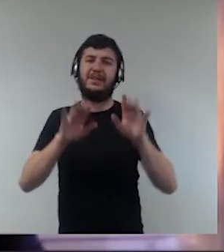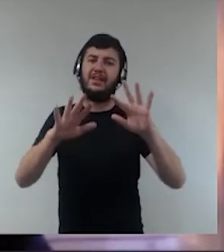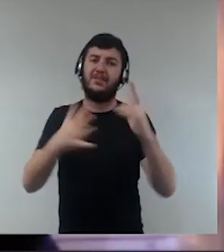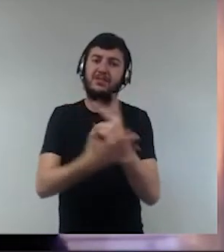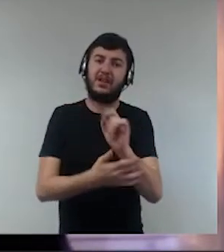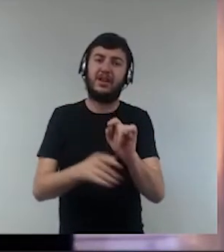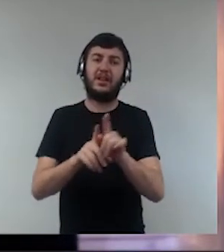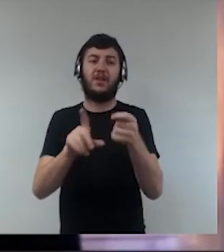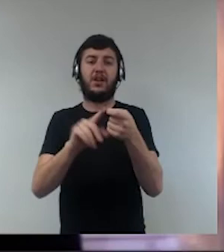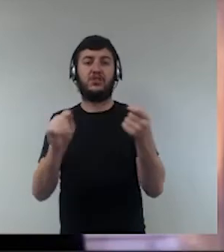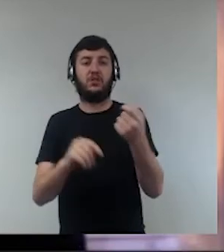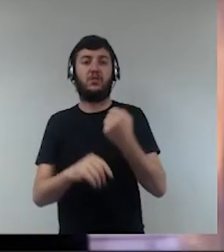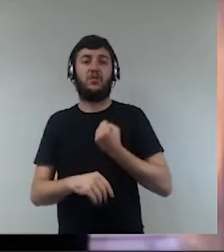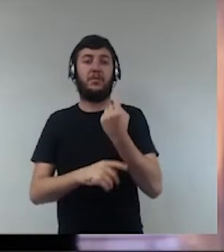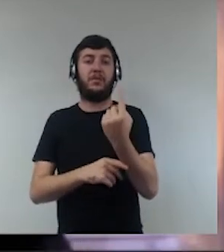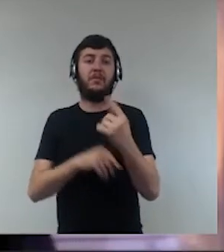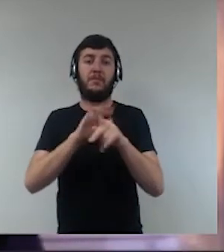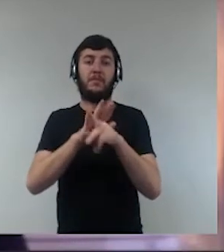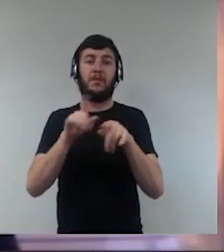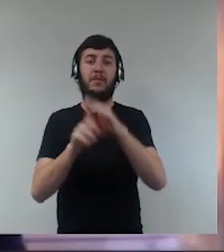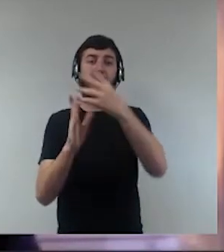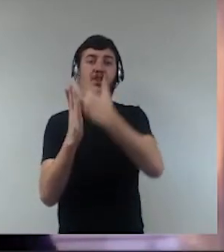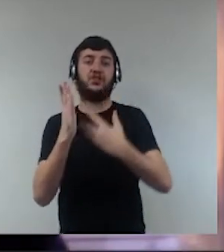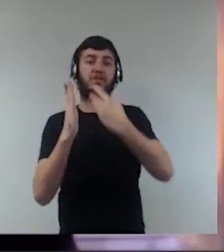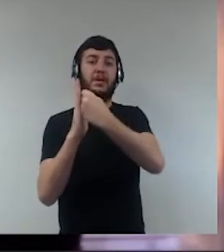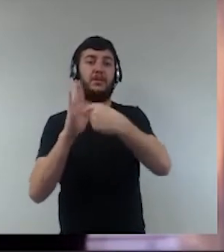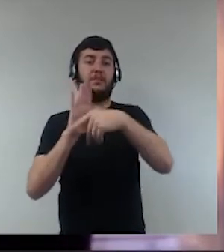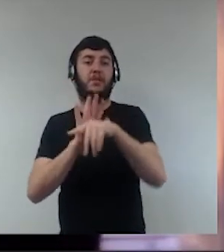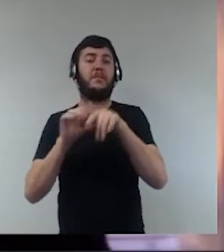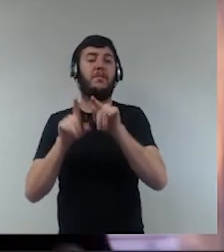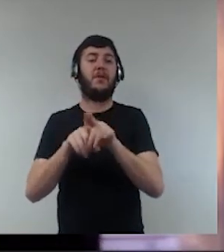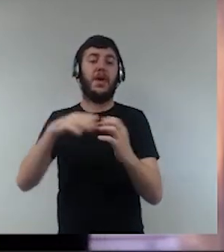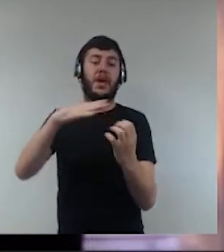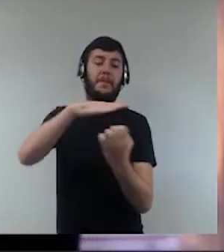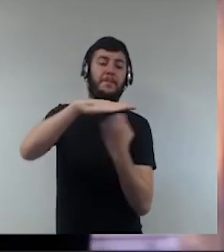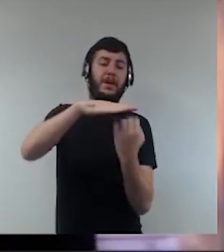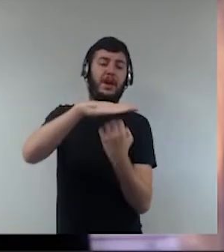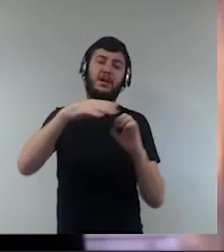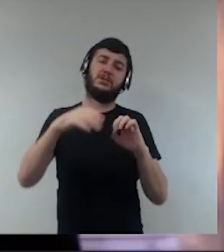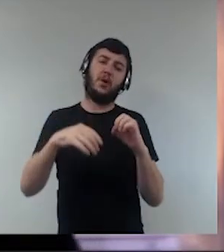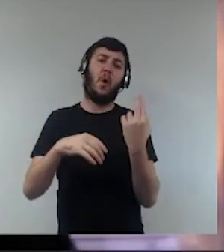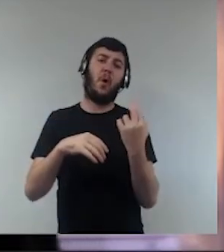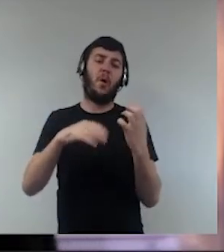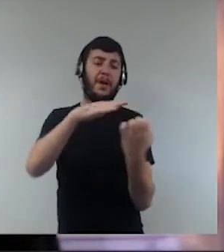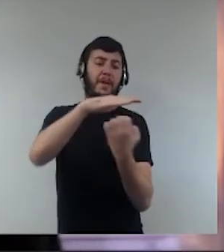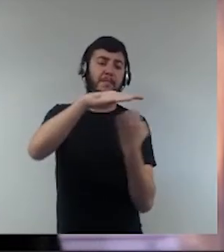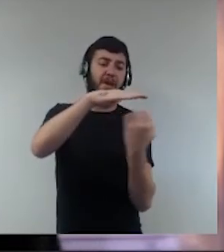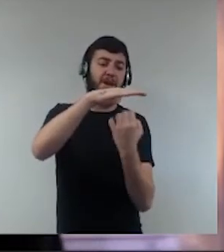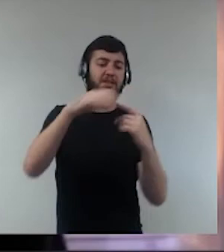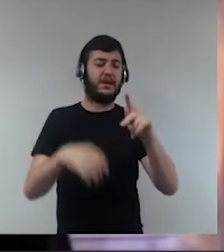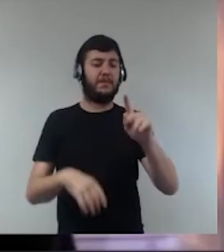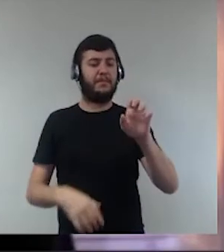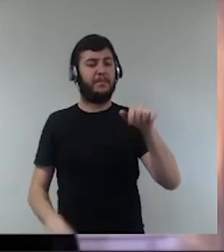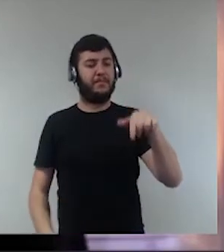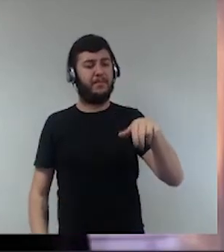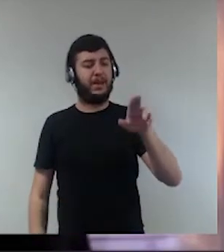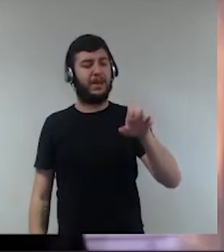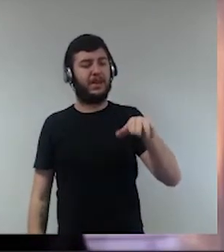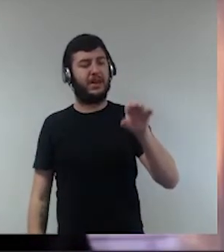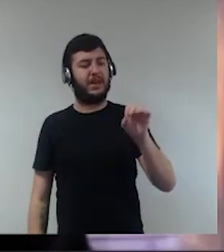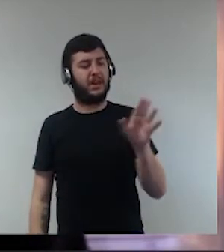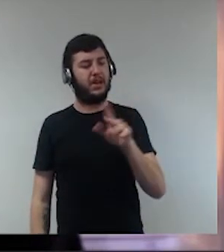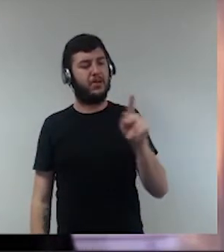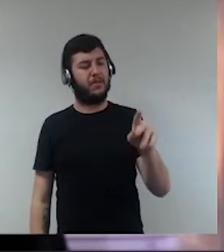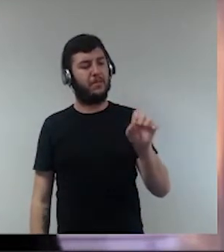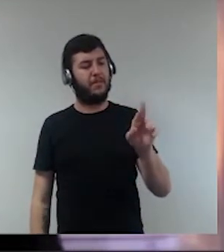prevê a intimação por e-mail de empresas, salvo as empresas de pequeno porte, essa norma ainda não foi regulamentada pelo CNJ, o CNJ ainda não